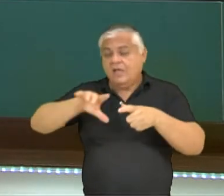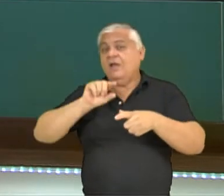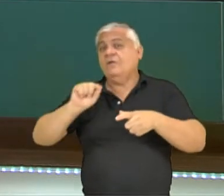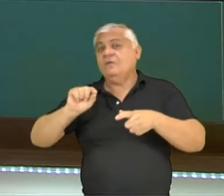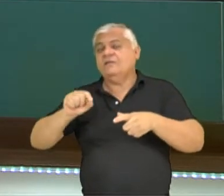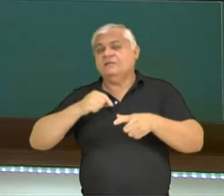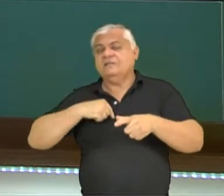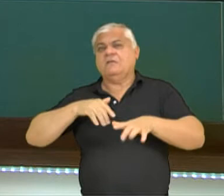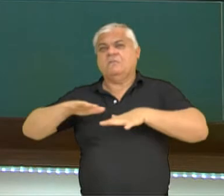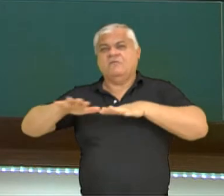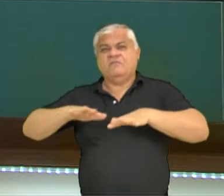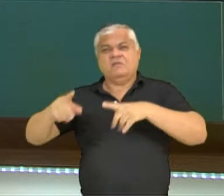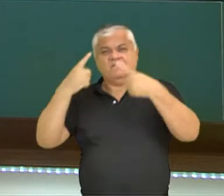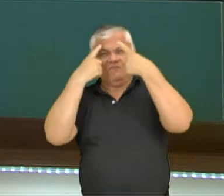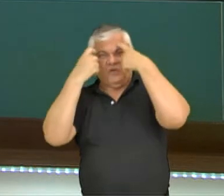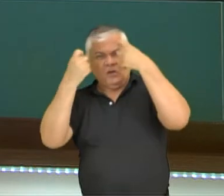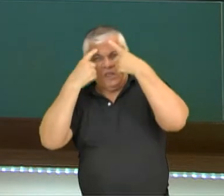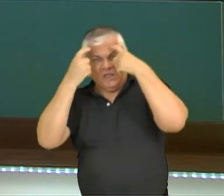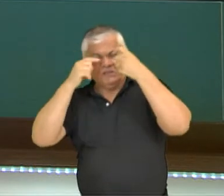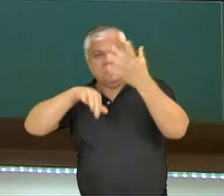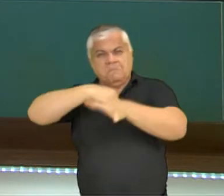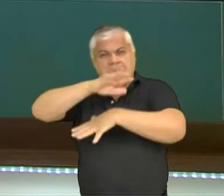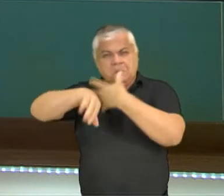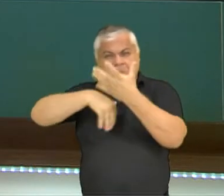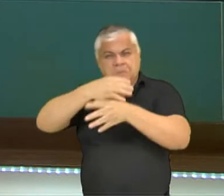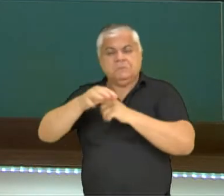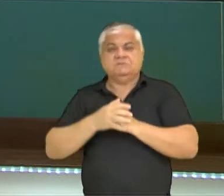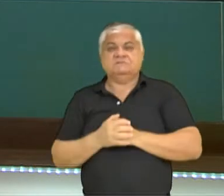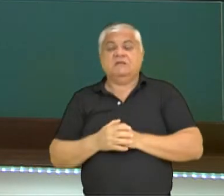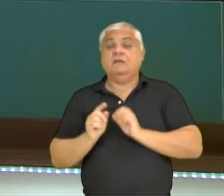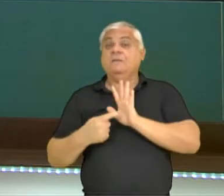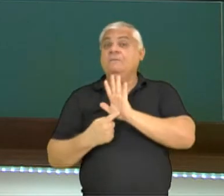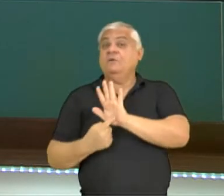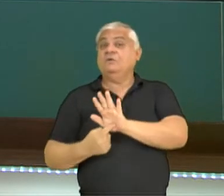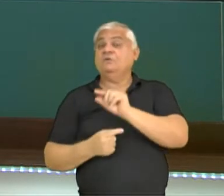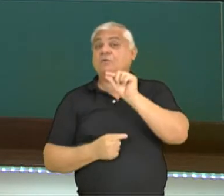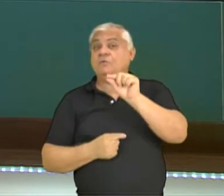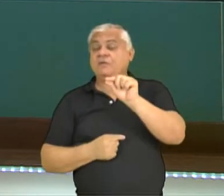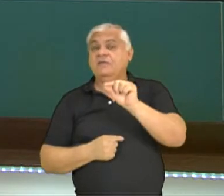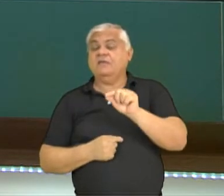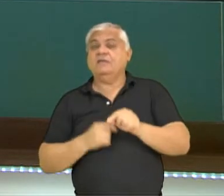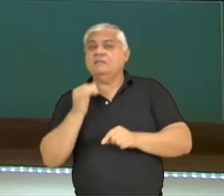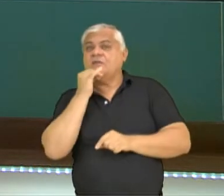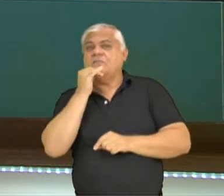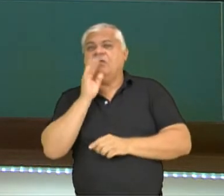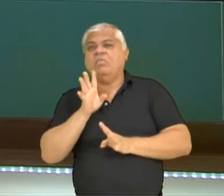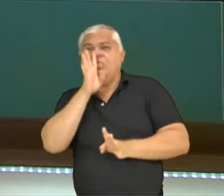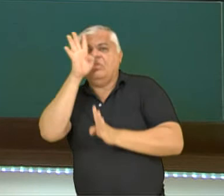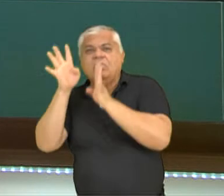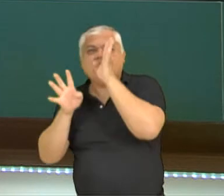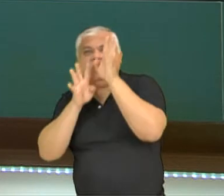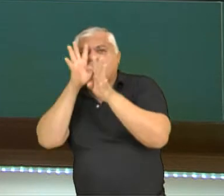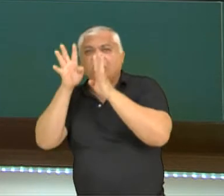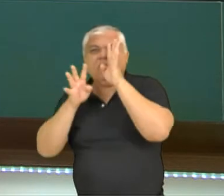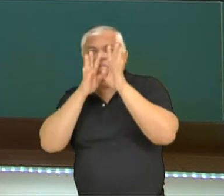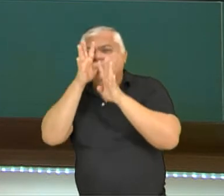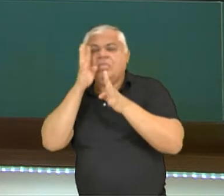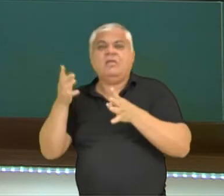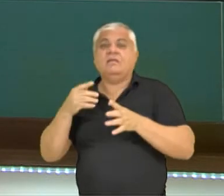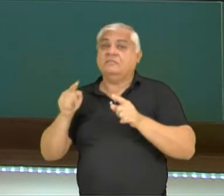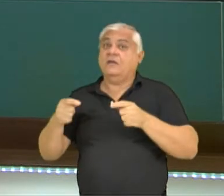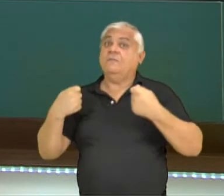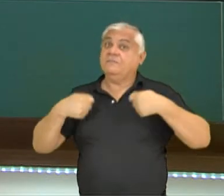hoje um movimento de violência e desorganização interna, mostrando que não se deve interferir de maneira tão efetiva e que deve